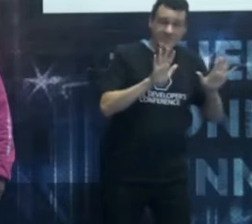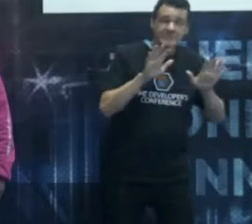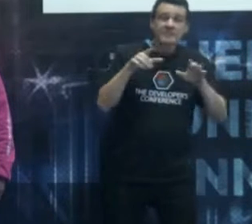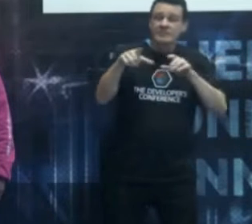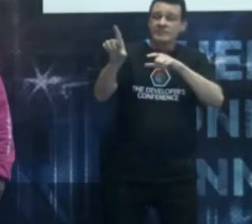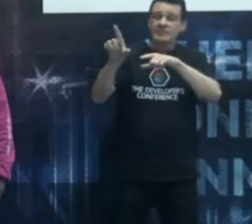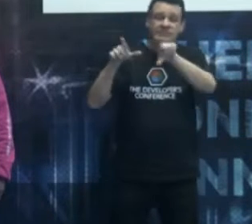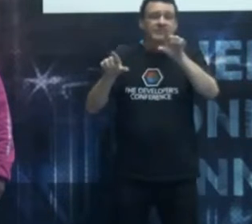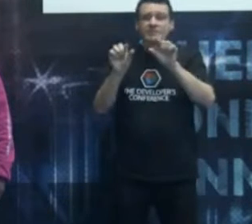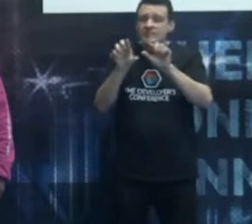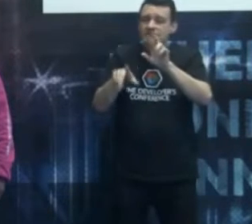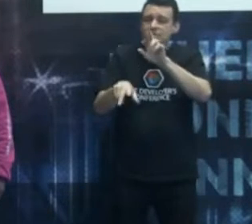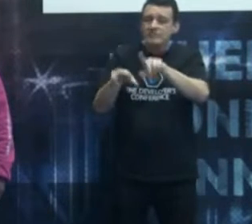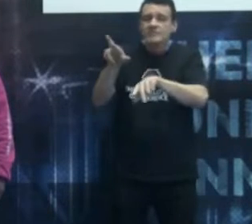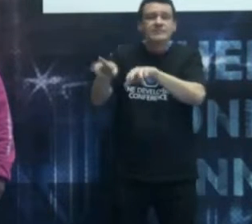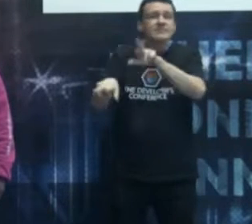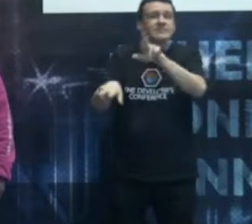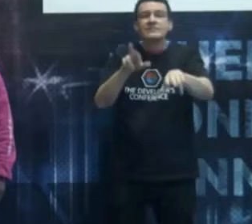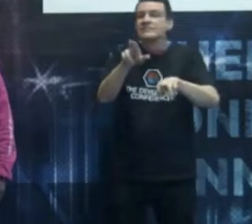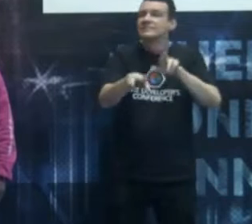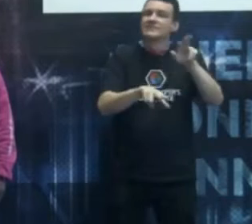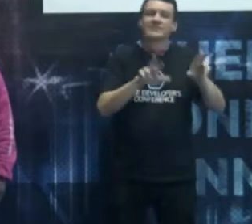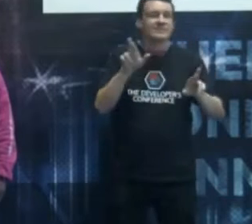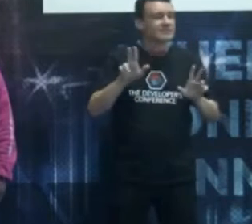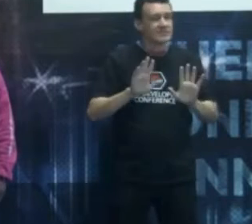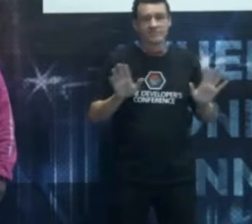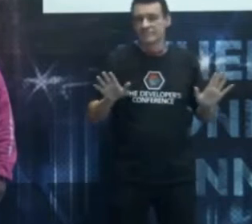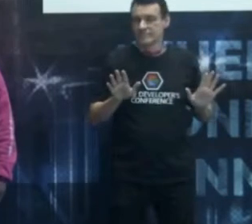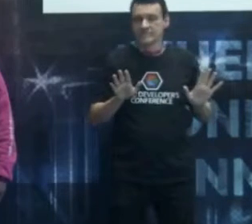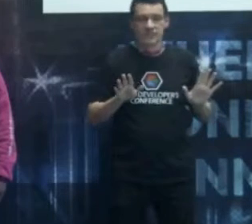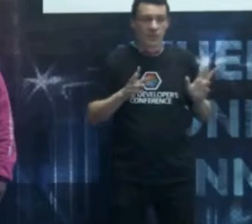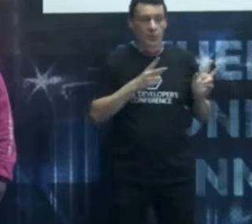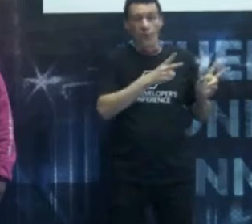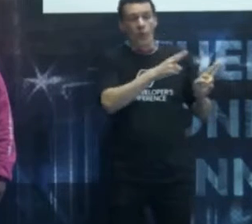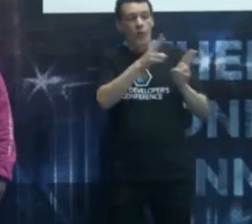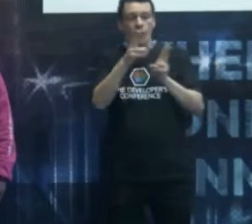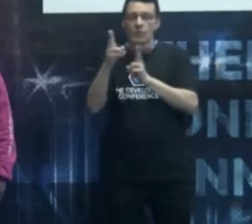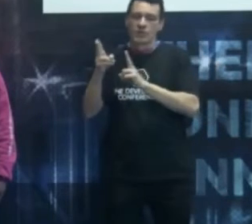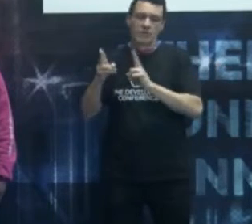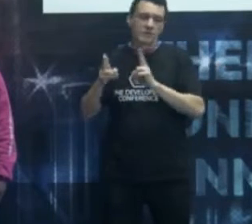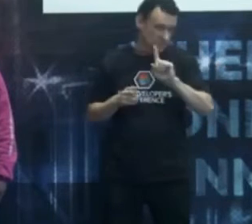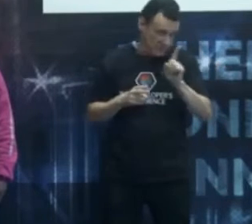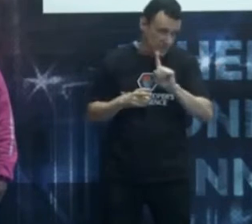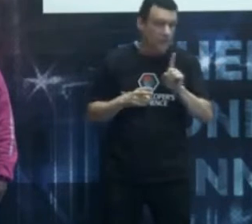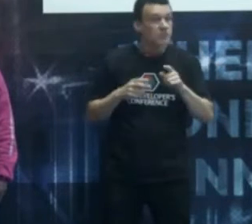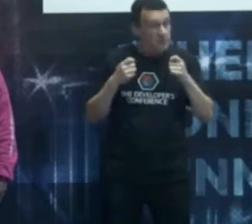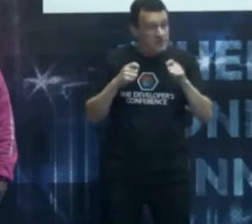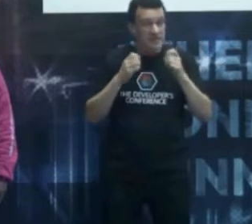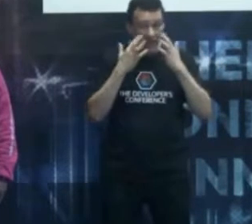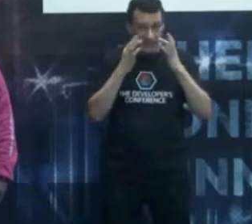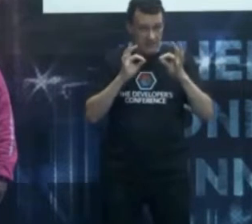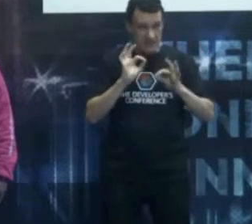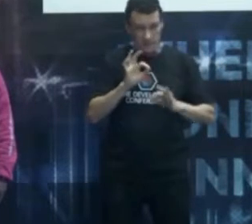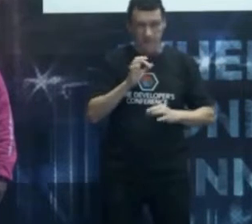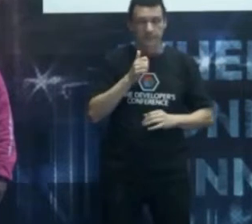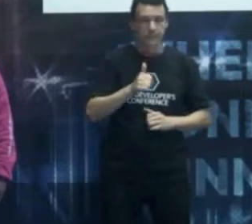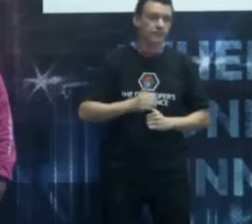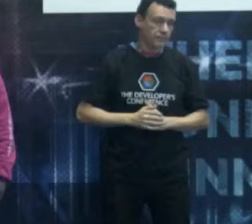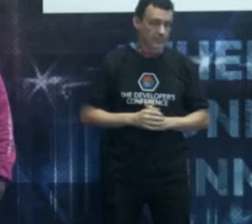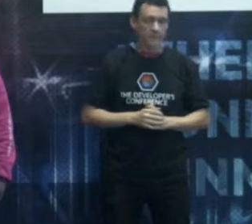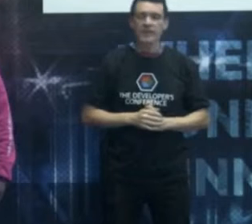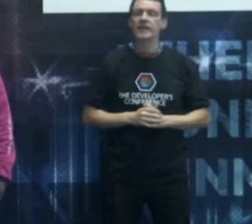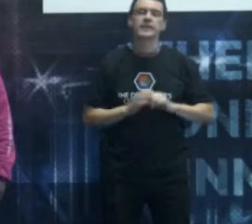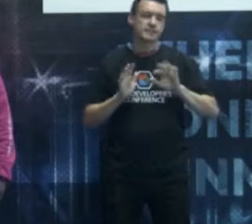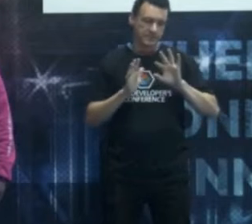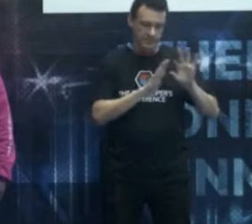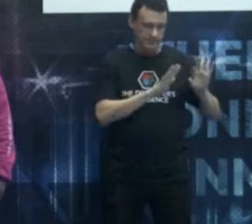diferença, algum nível de dificuldade. Então, acho que é muito importante a gente observar esse tipo de coisa, sabe? E agora, Eu estava